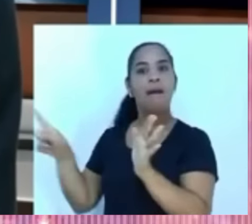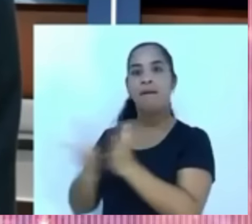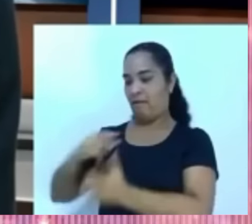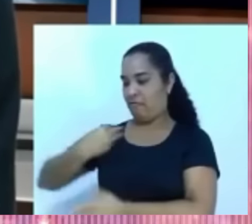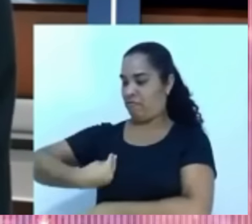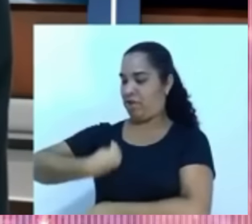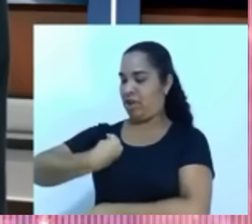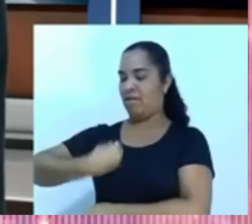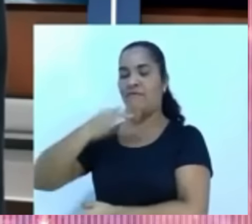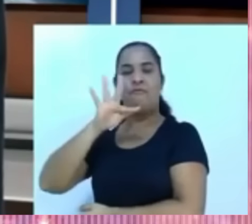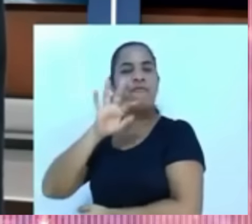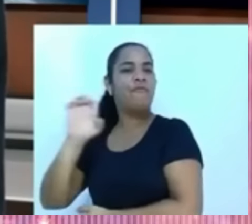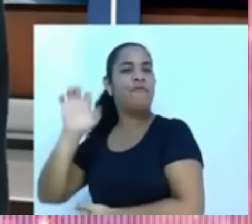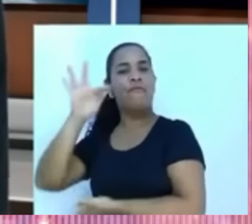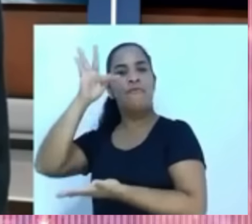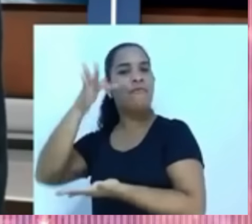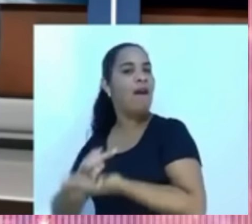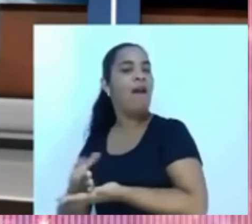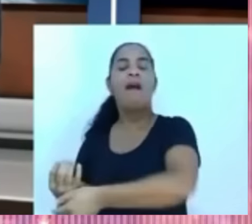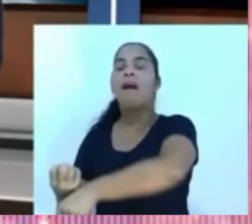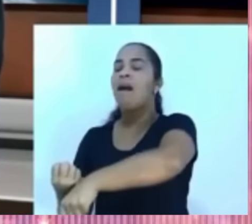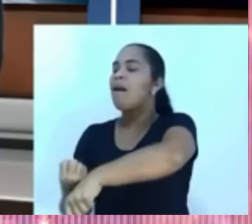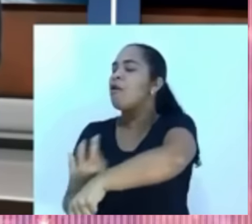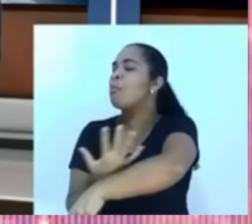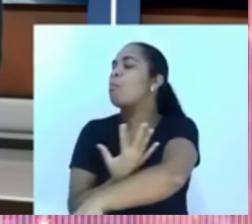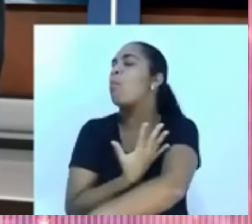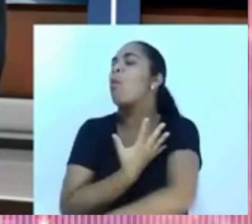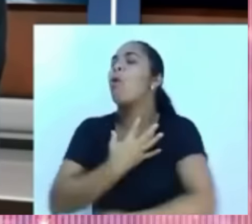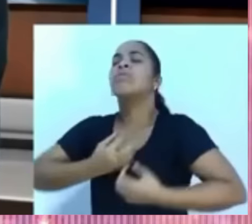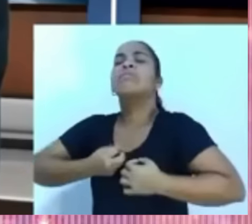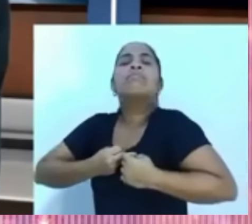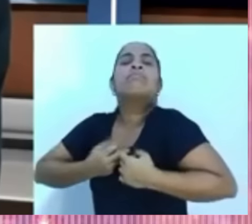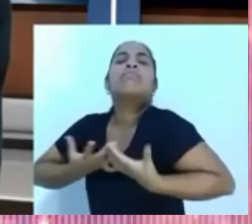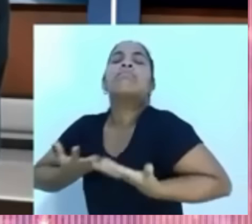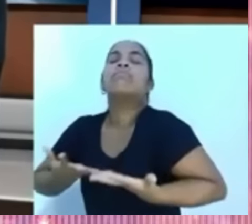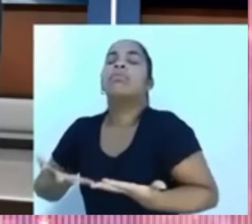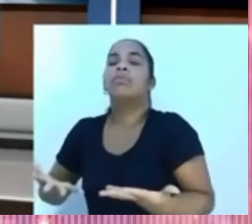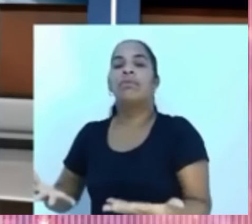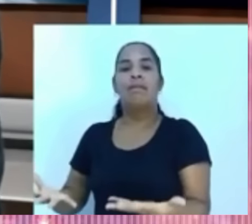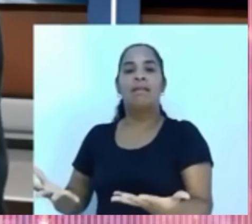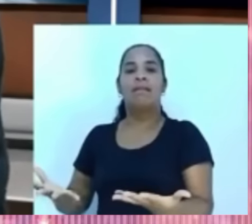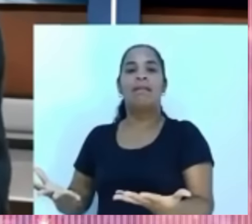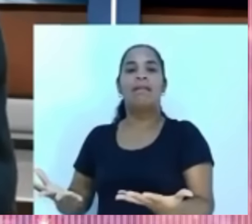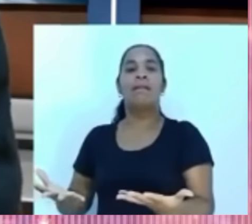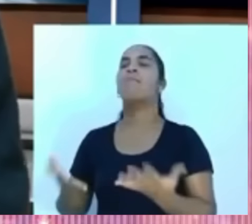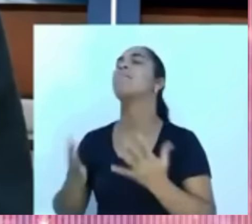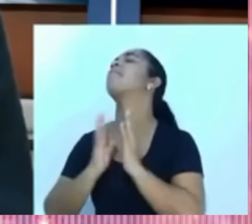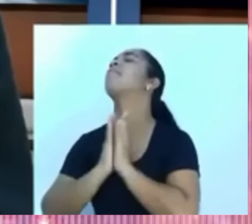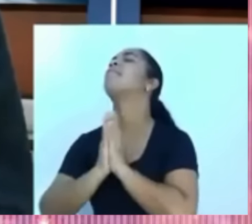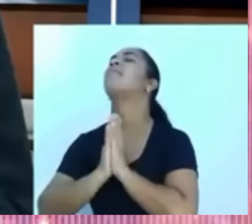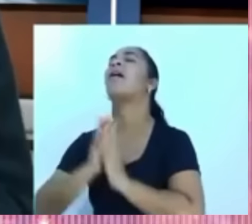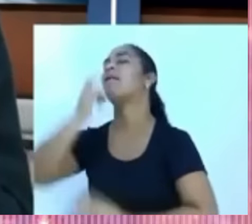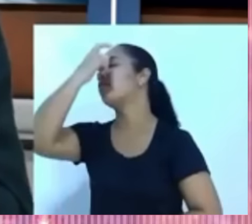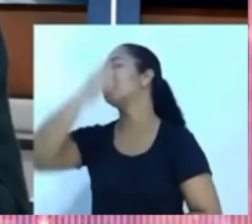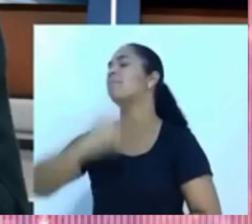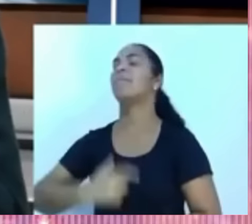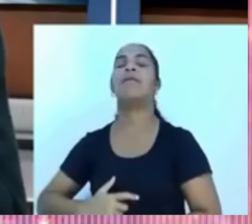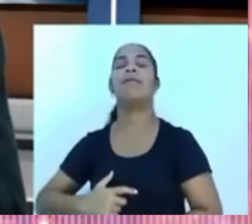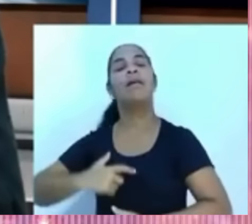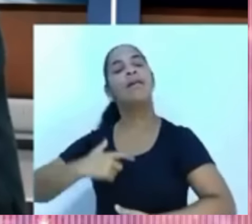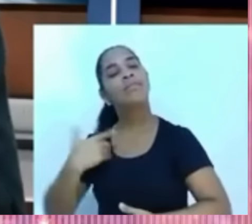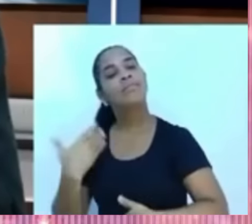emocional a fé da entrega ó senhor faz de mim e começa